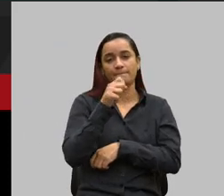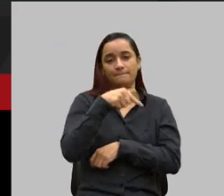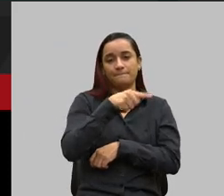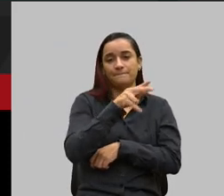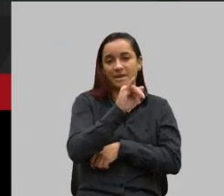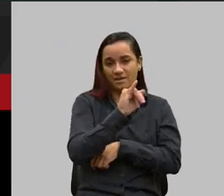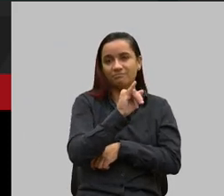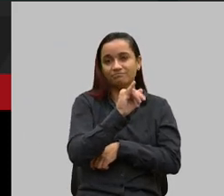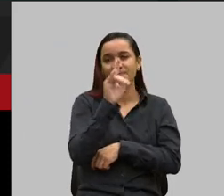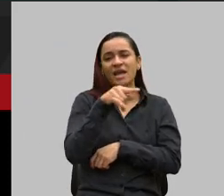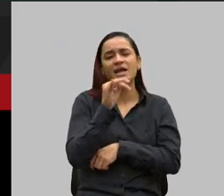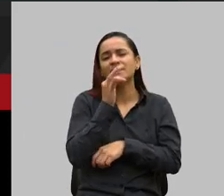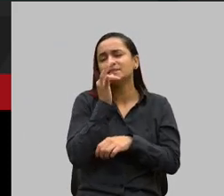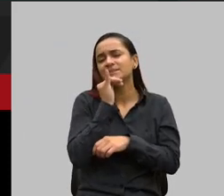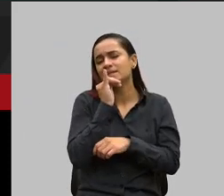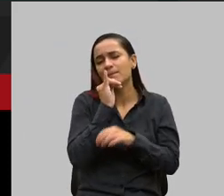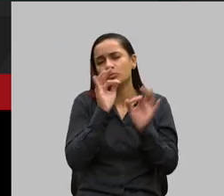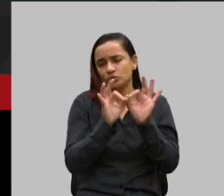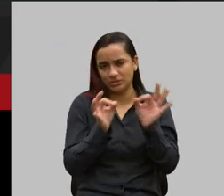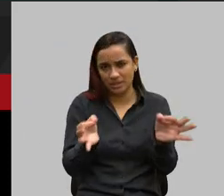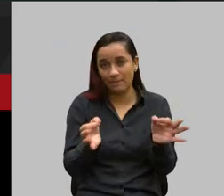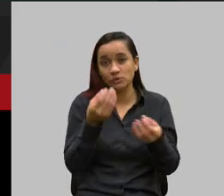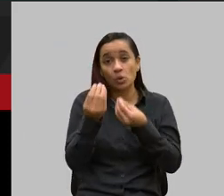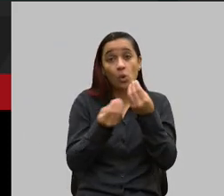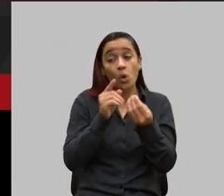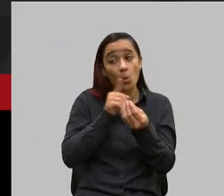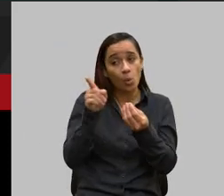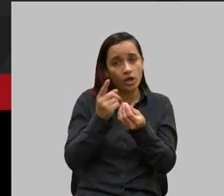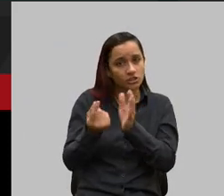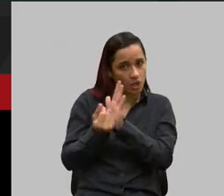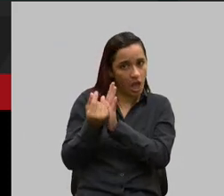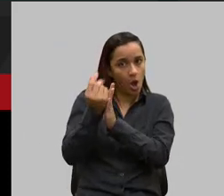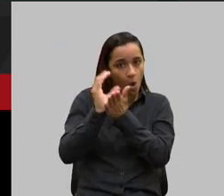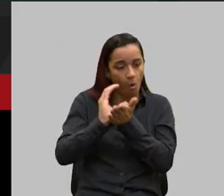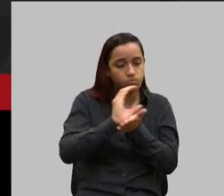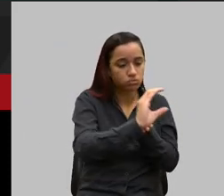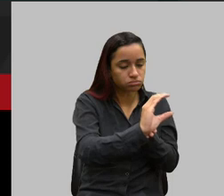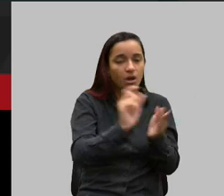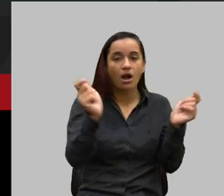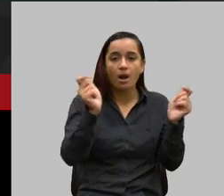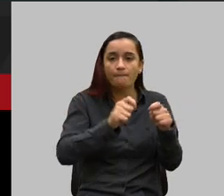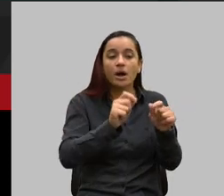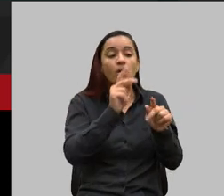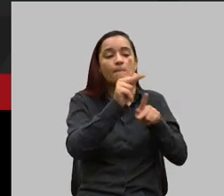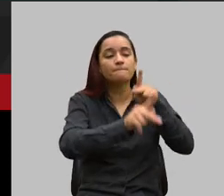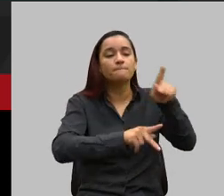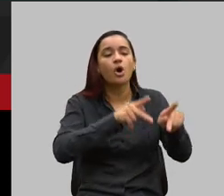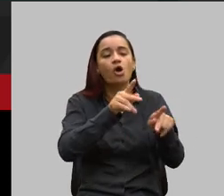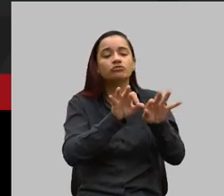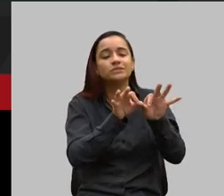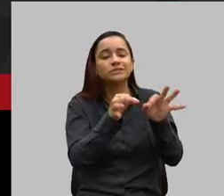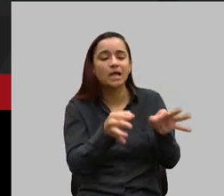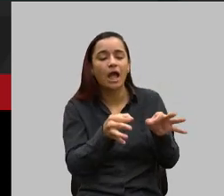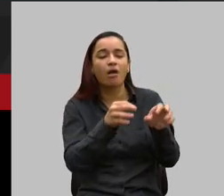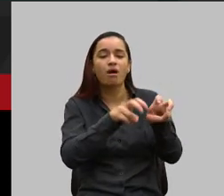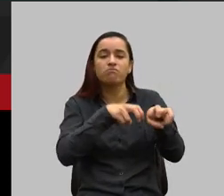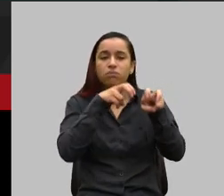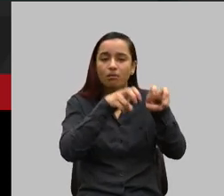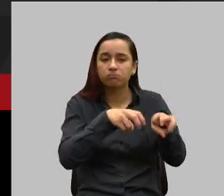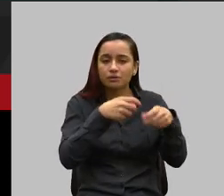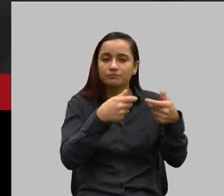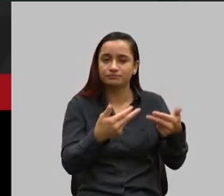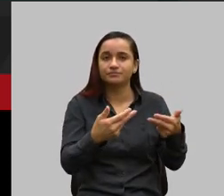exemplo de como que esse recurso pode ser usado para polos e e cadeias